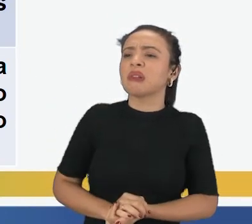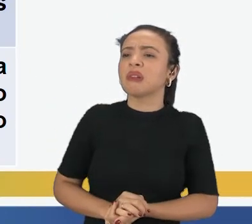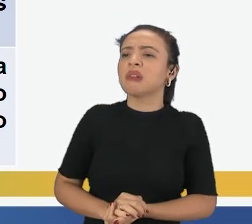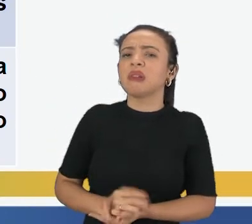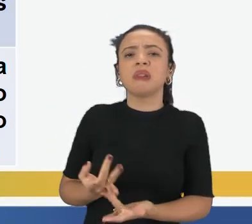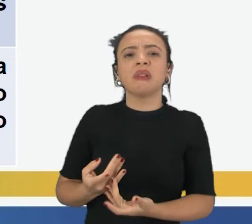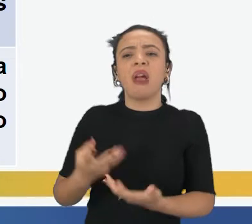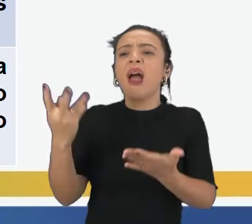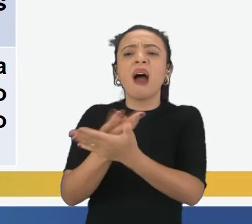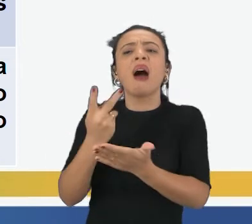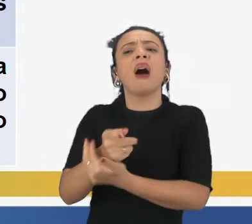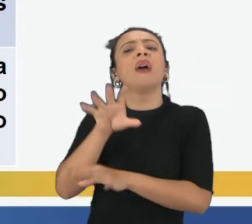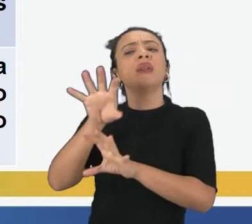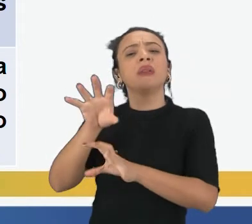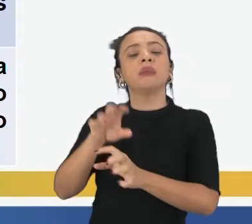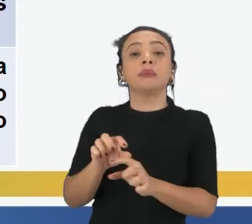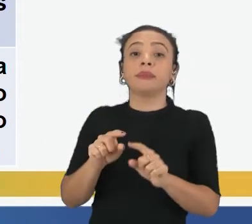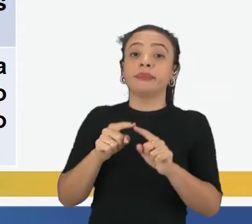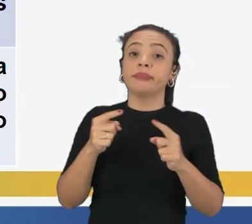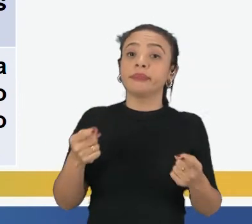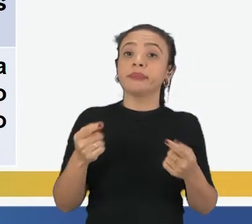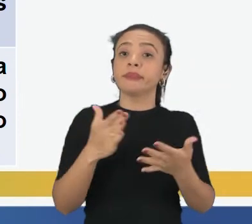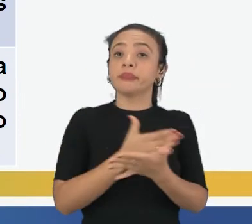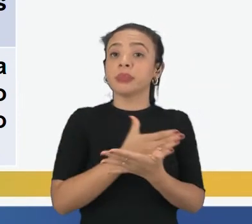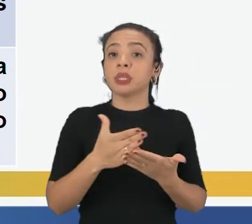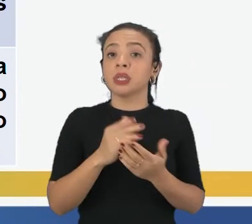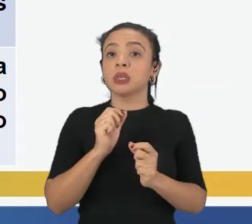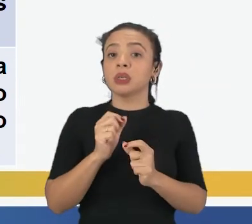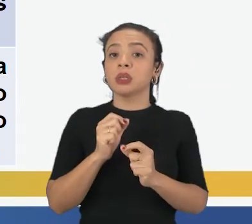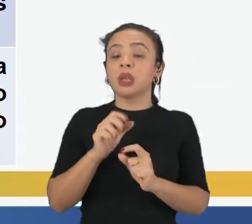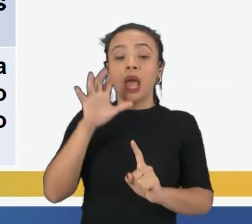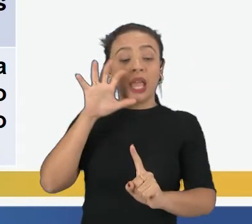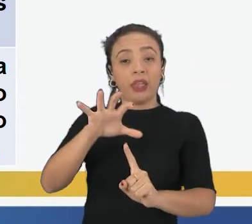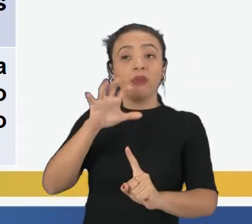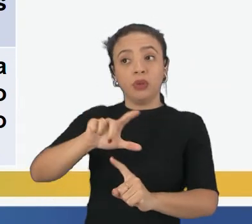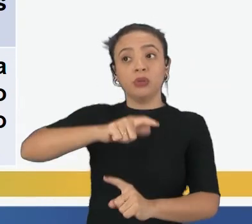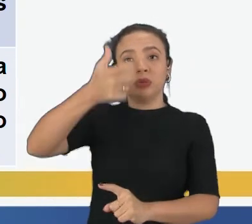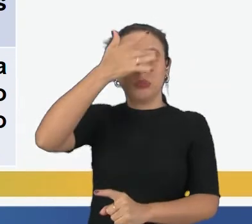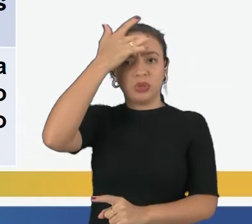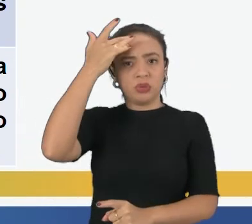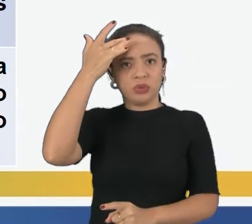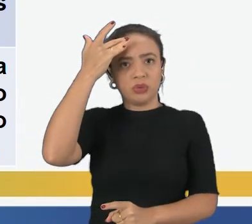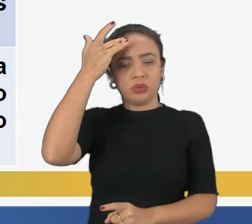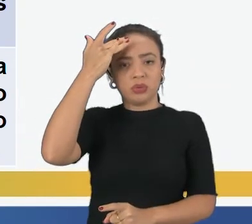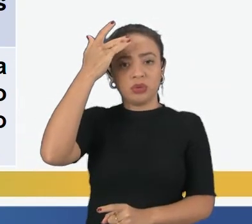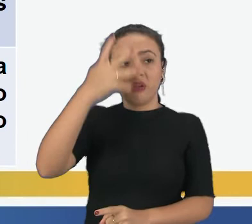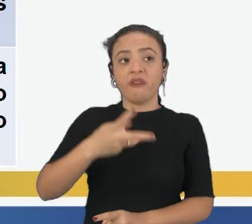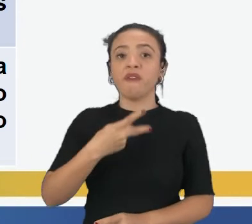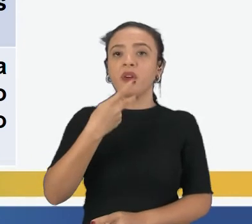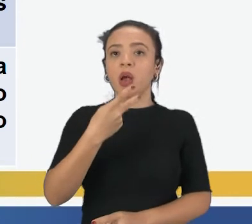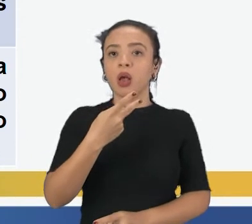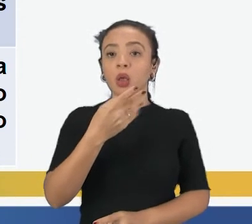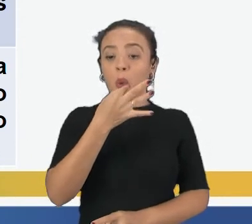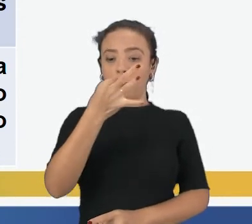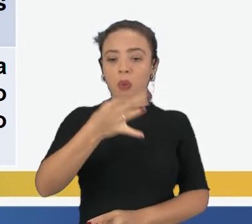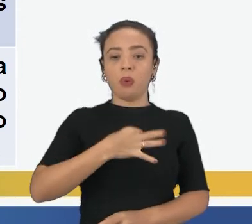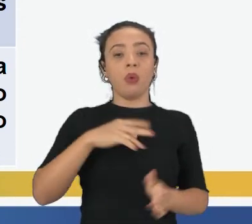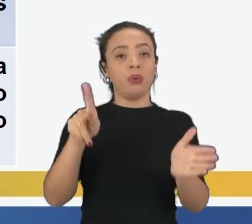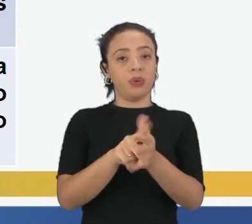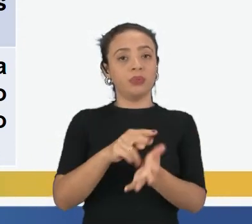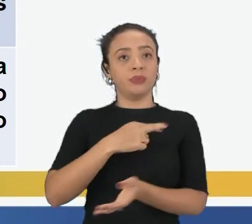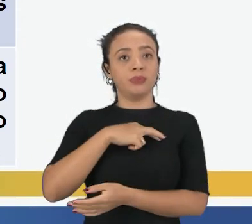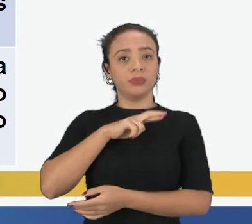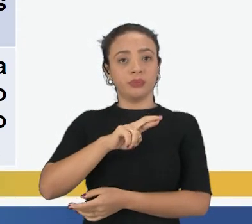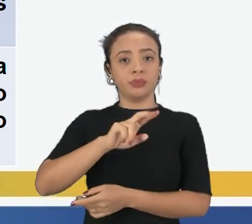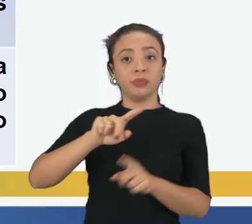de agir não está correta e às vezes quem Inter tela uma outra pessoa assim tá falando de acordo com a sua religião